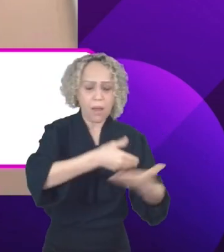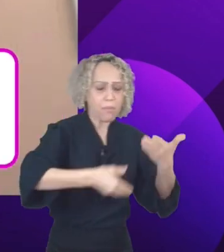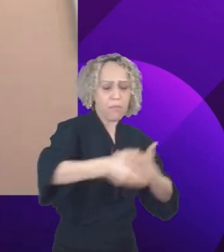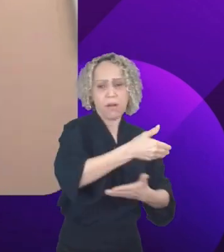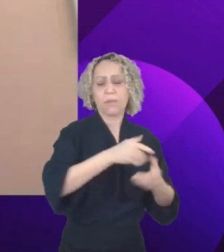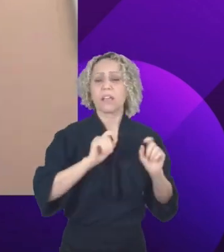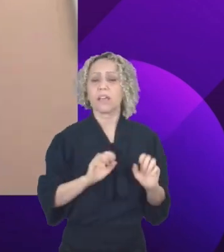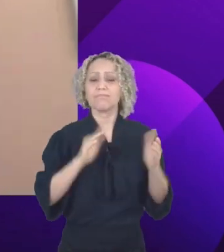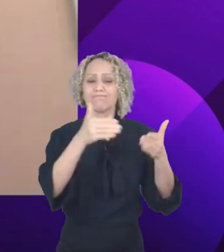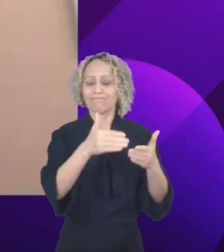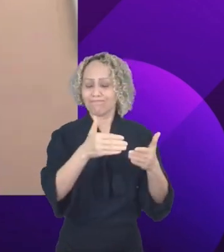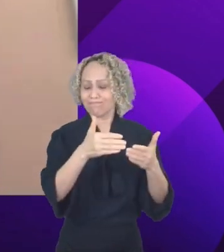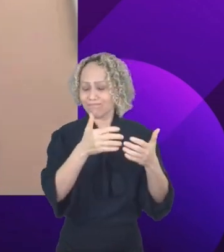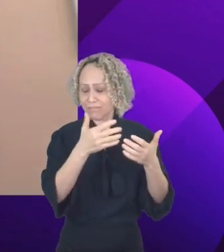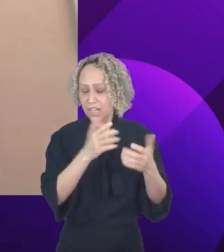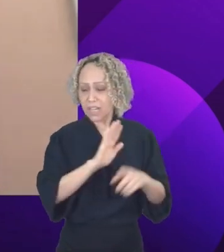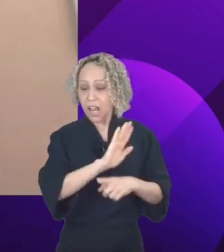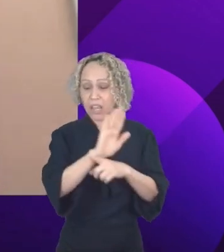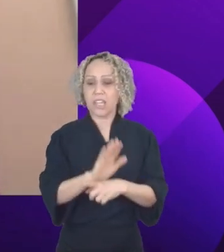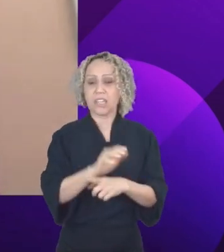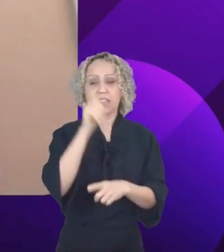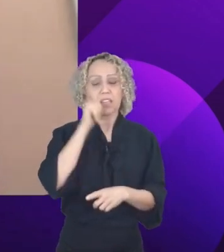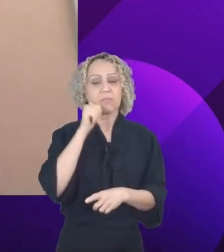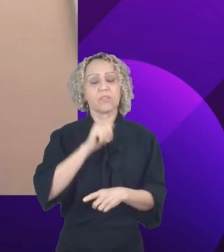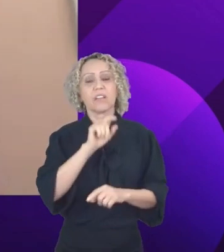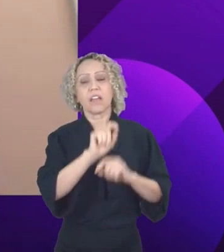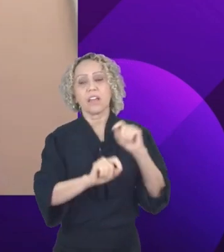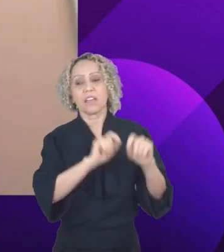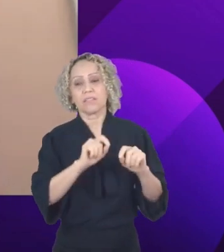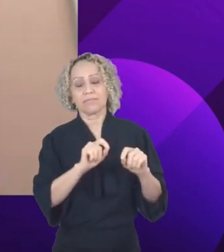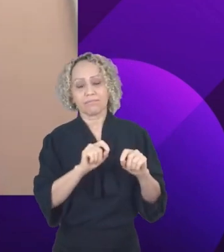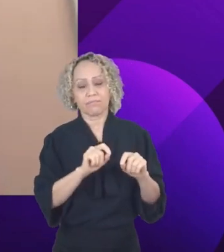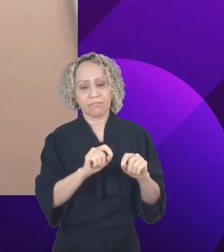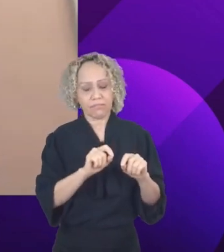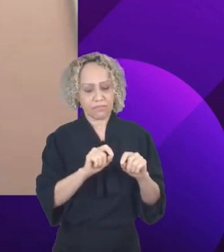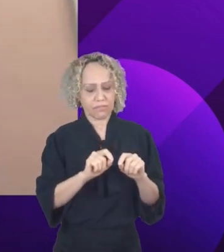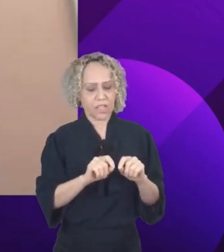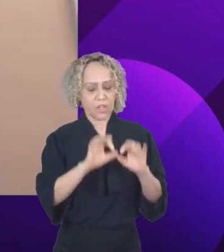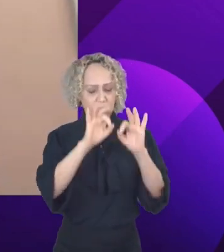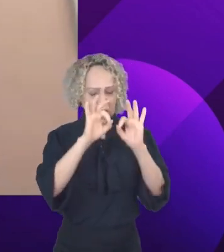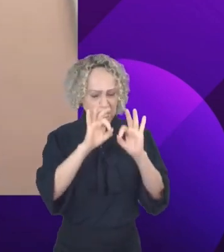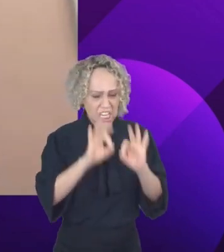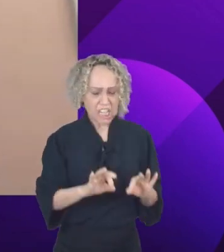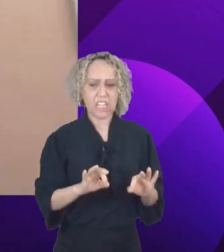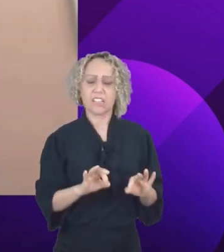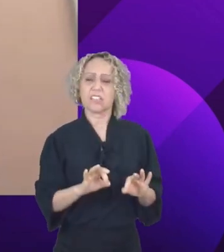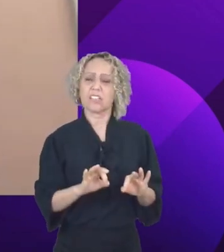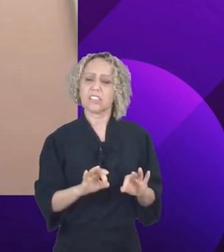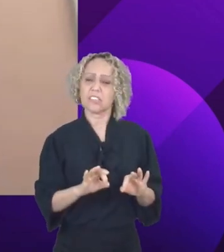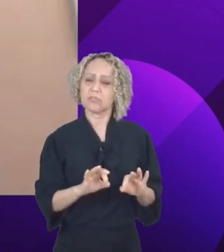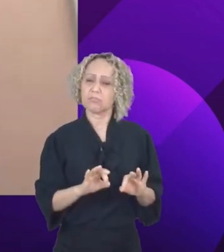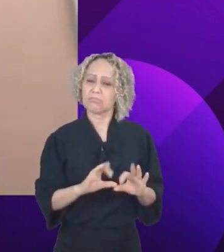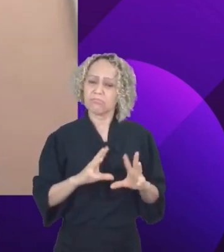funcionalidade e para que atenda essas mulheres na sua integralidade e na totalidade